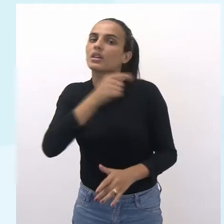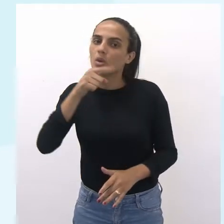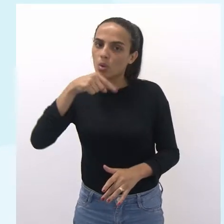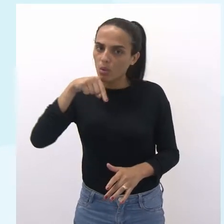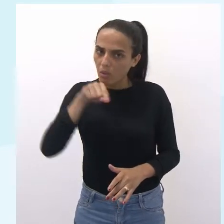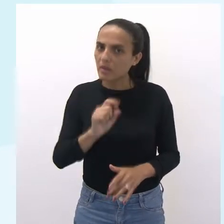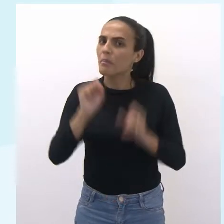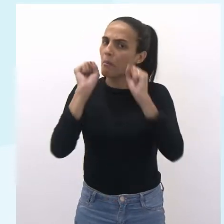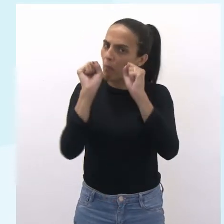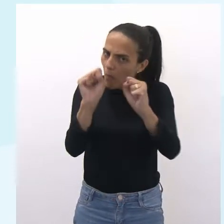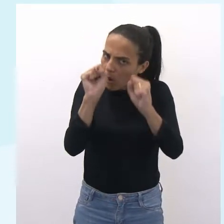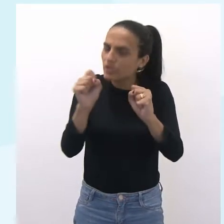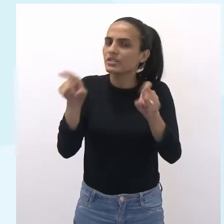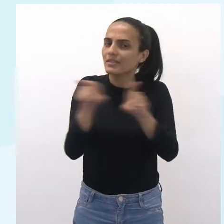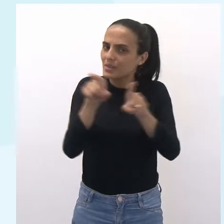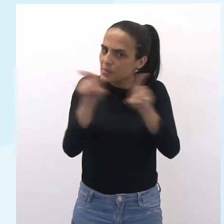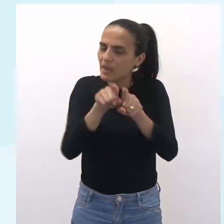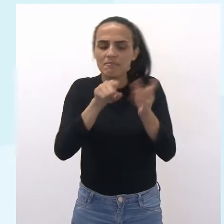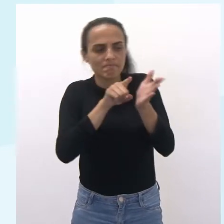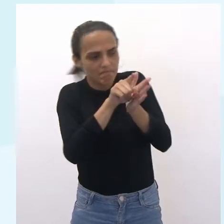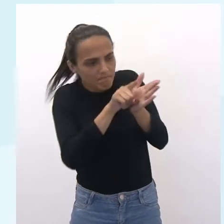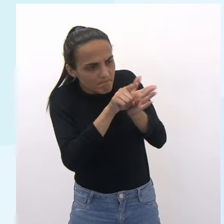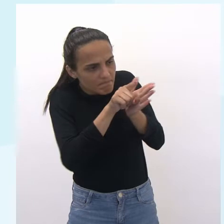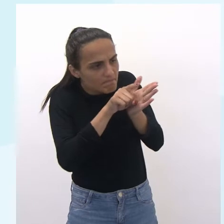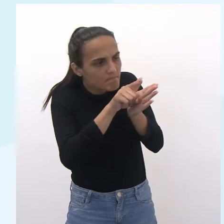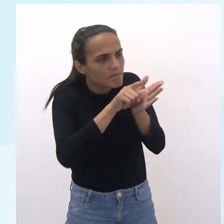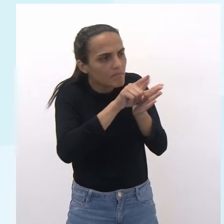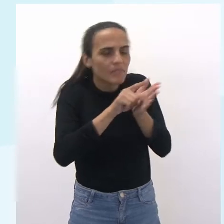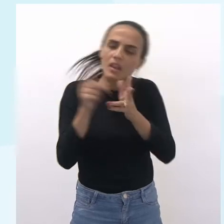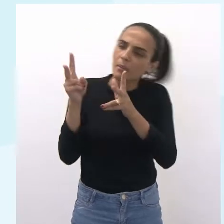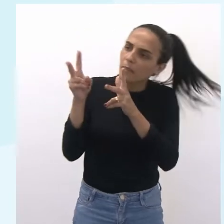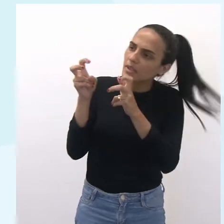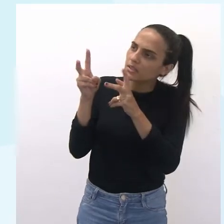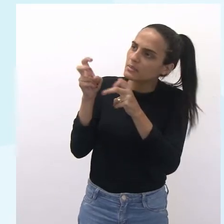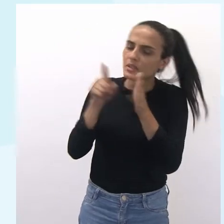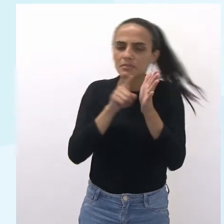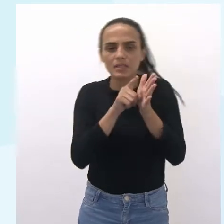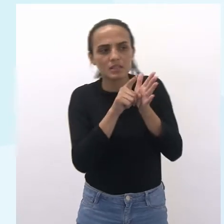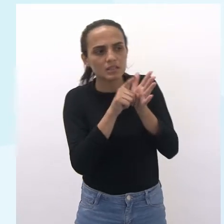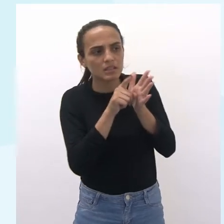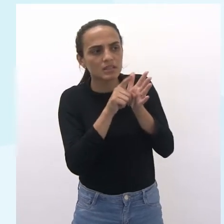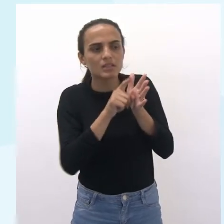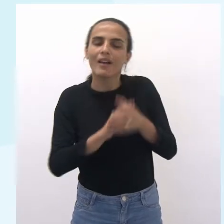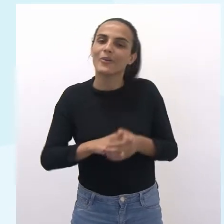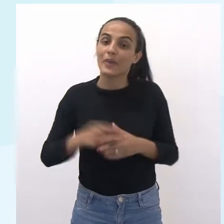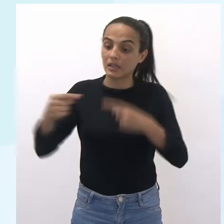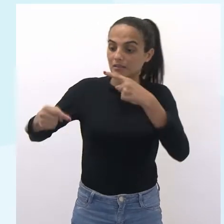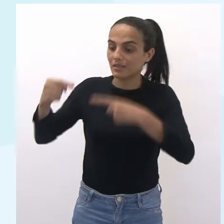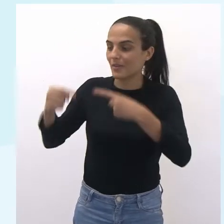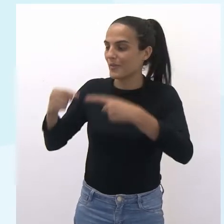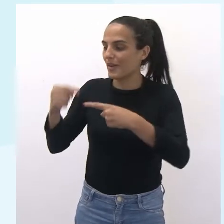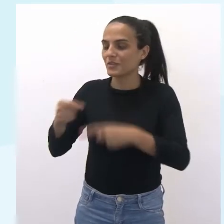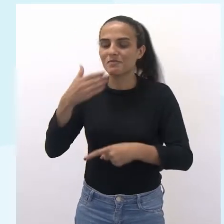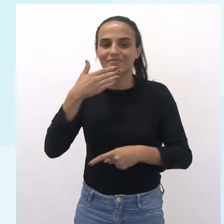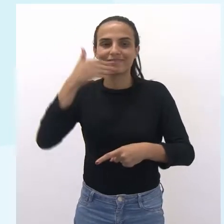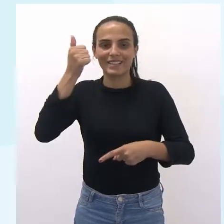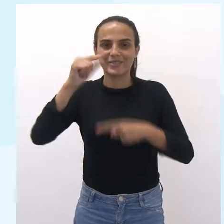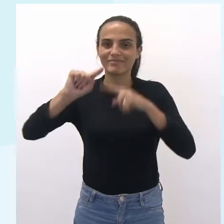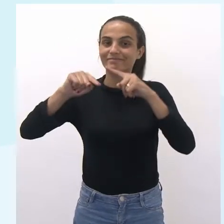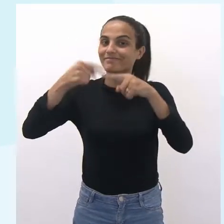também pode pesquisar, também pode levantar evidências para melhor debate na próxima